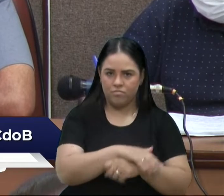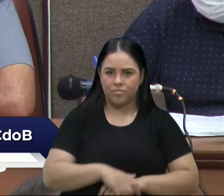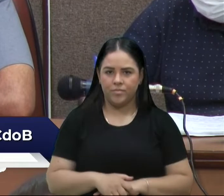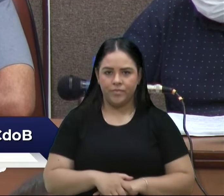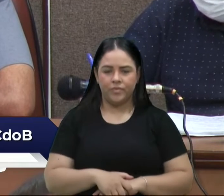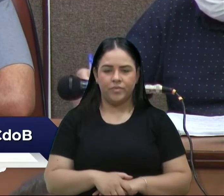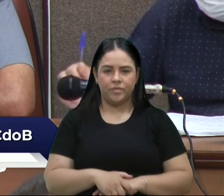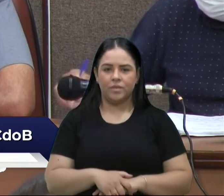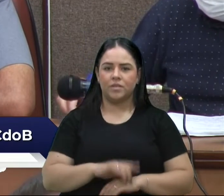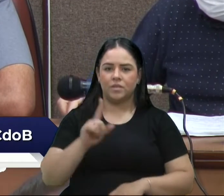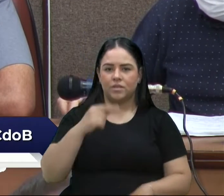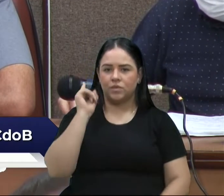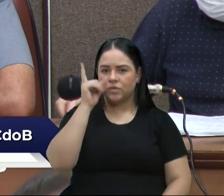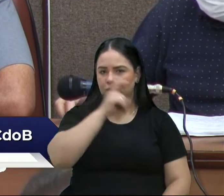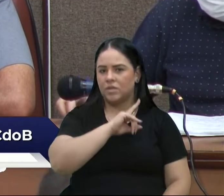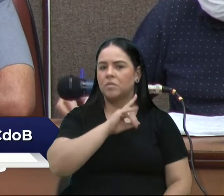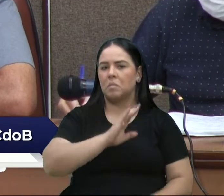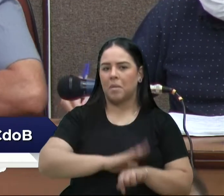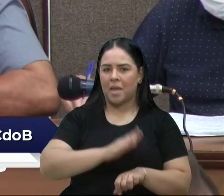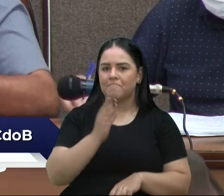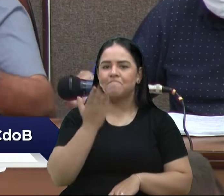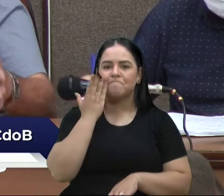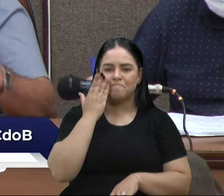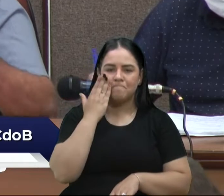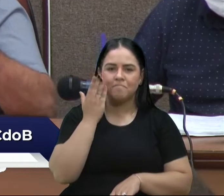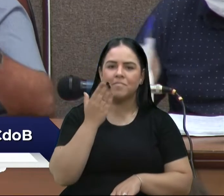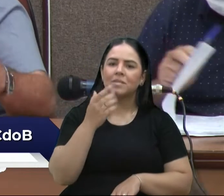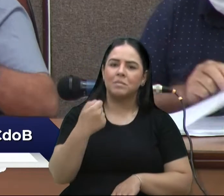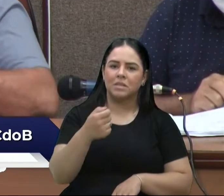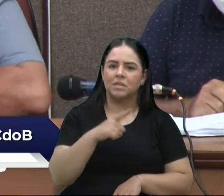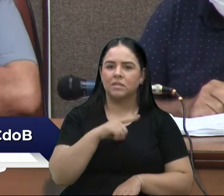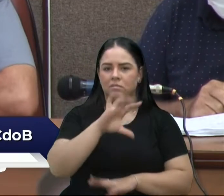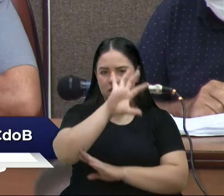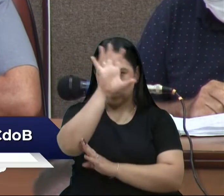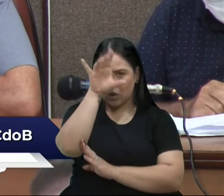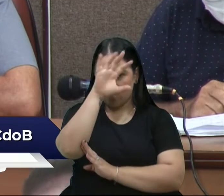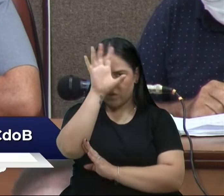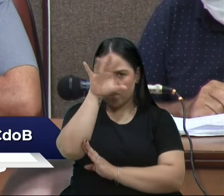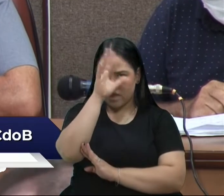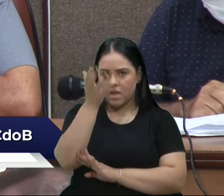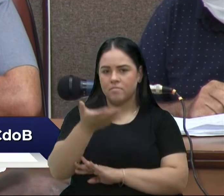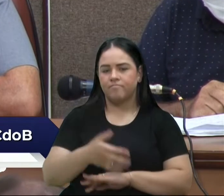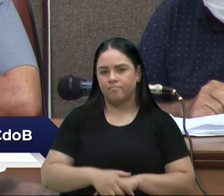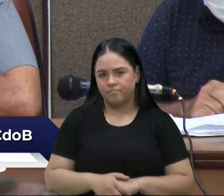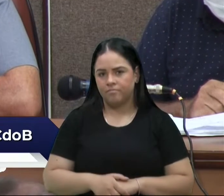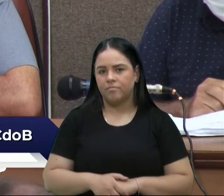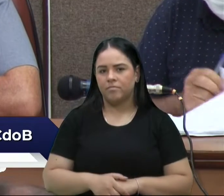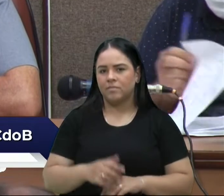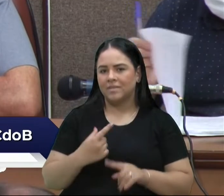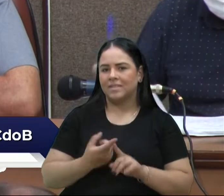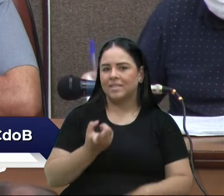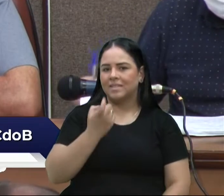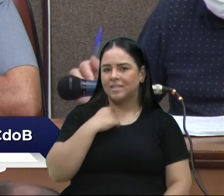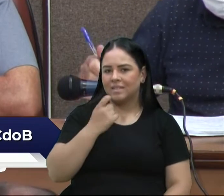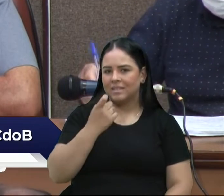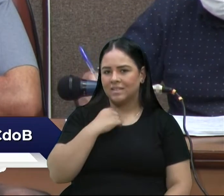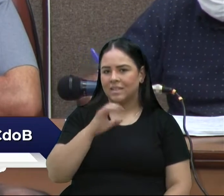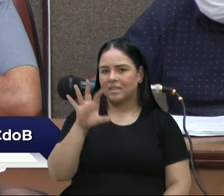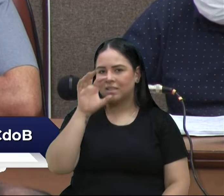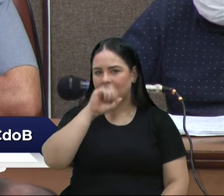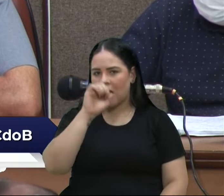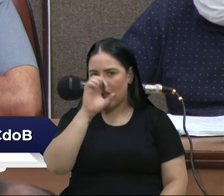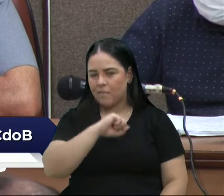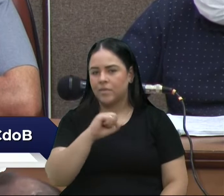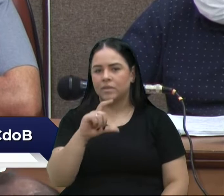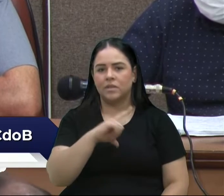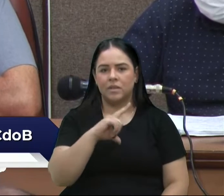então dificuldade cada vez maior, né, depender de ambulância, depender de, então não, sexta-feira, sábado, a insistência